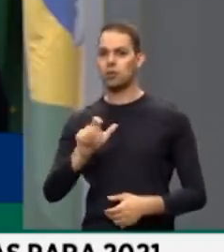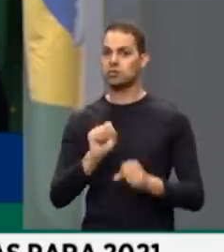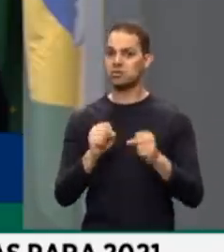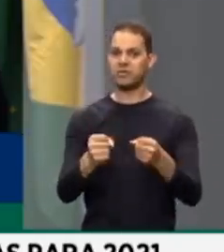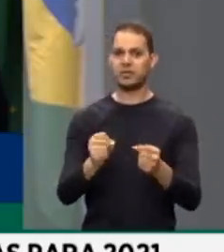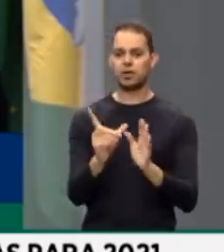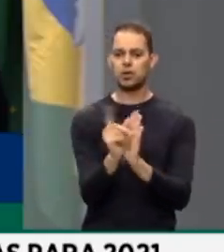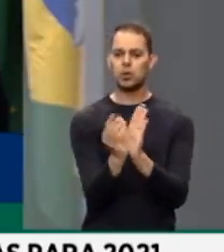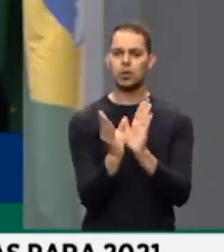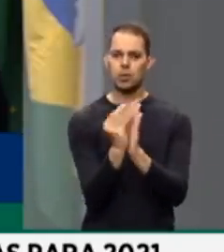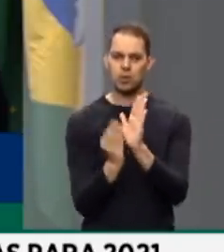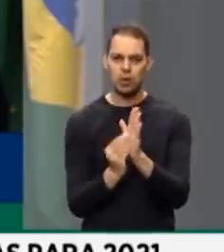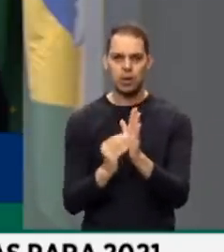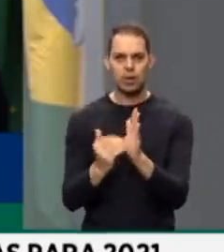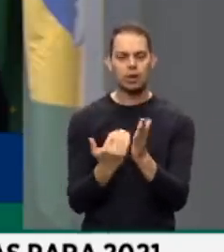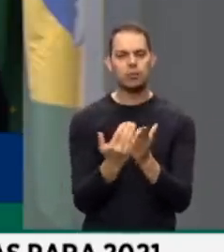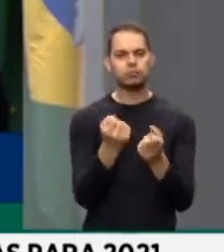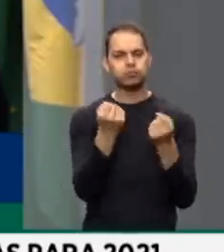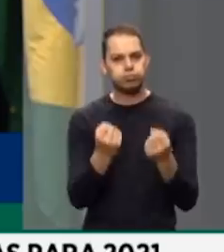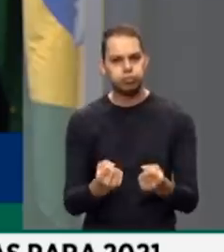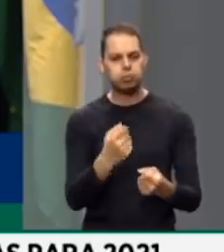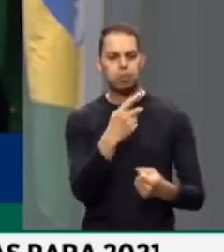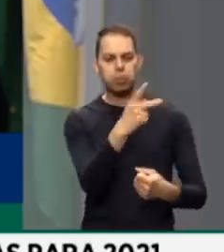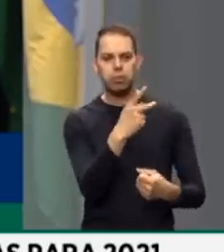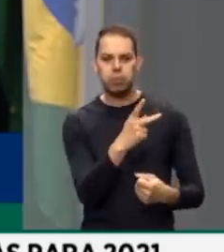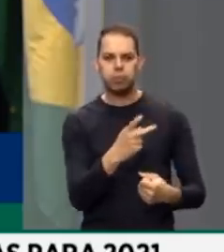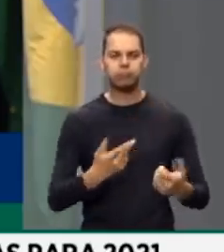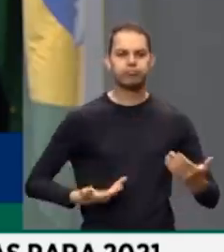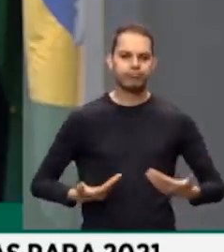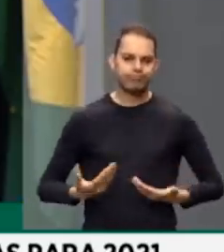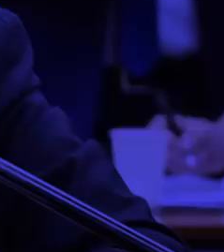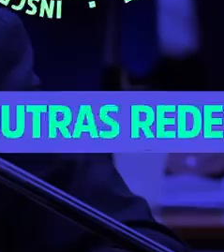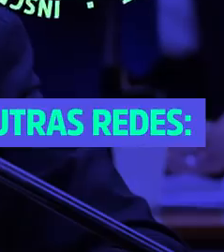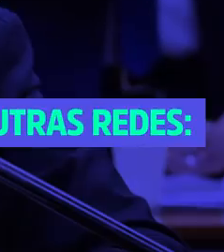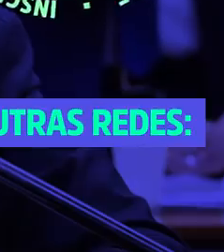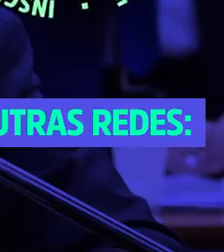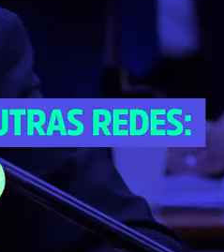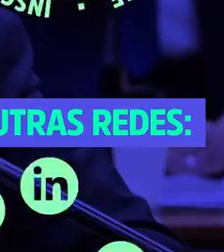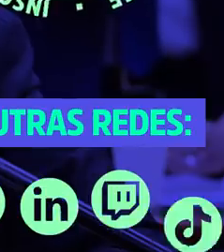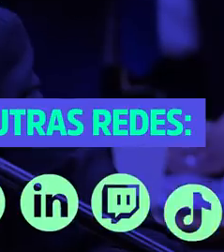orçamento que coloca mais peso ainda nas costas do trabalhador. Obrigado, presidente. Obrigado, deputado Kim.